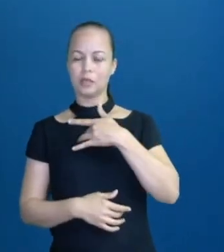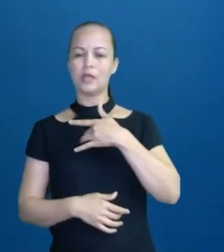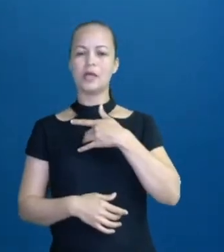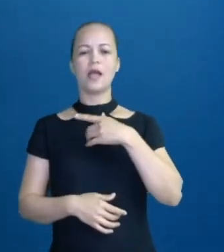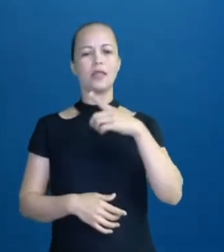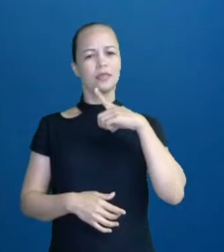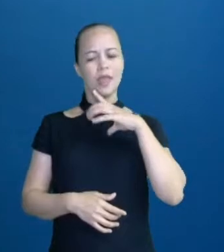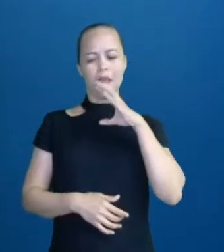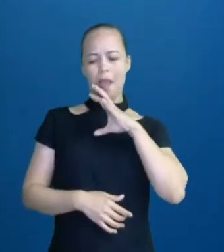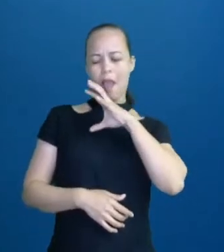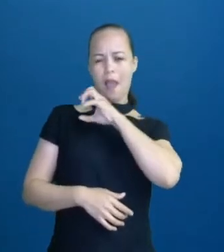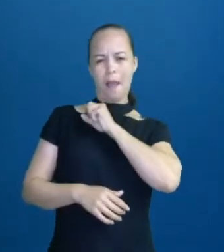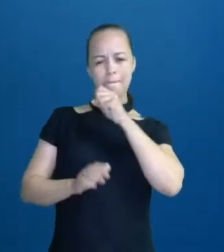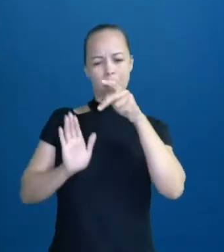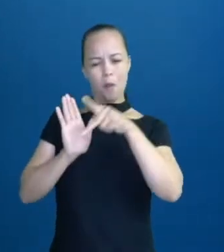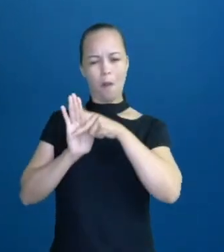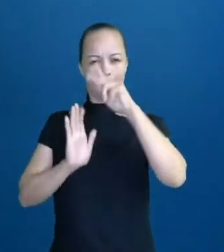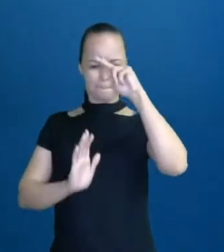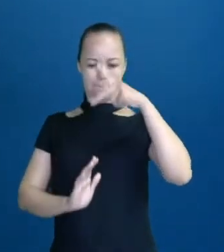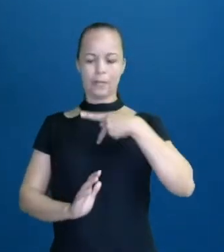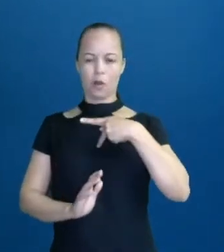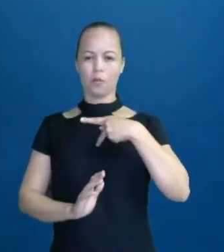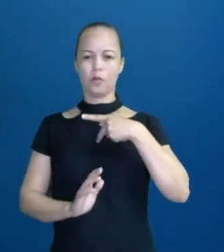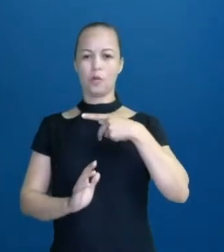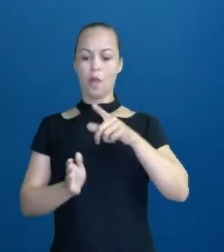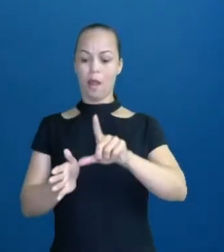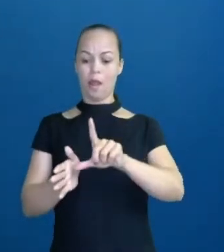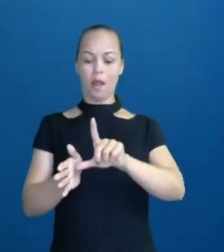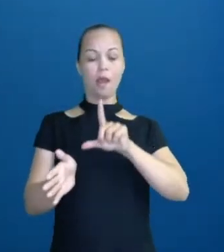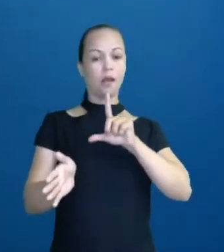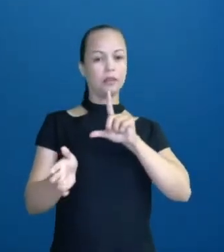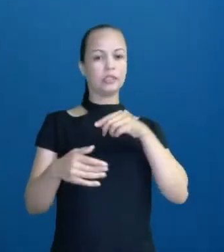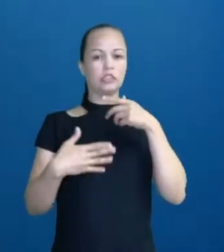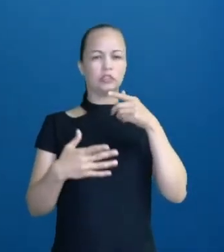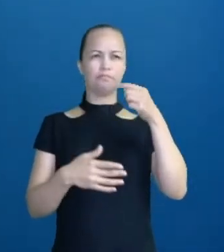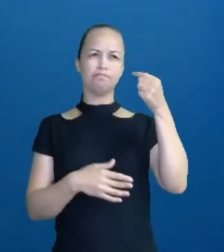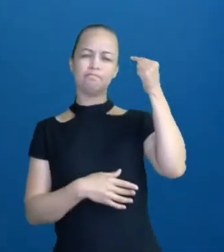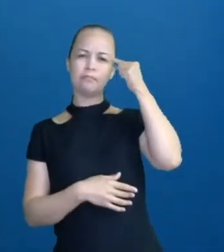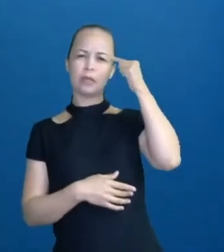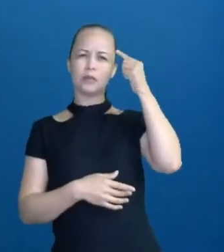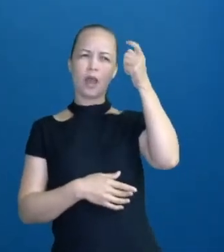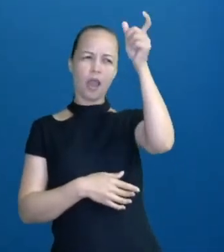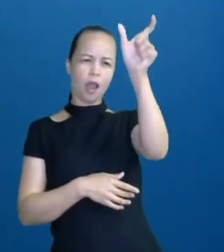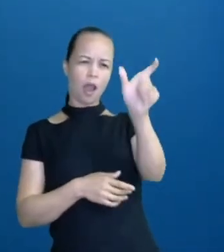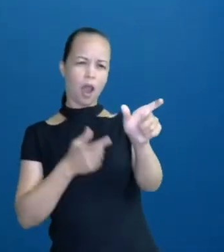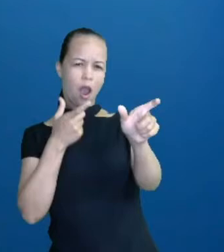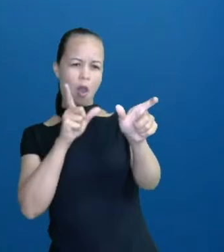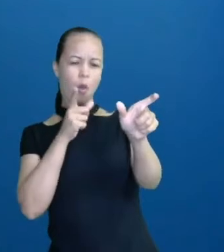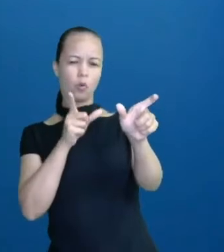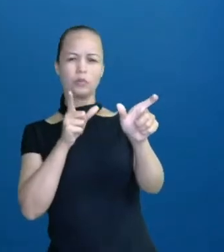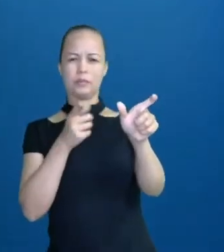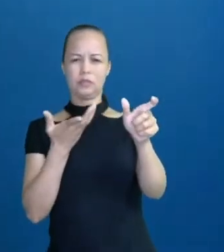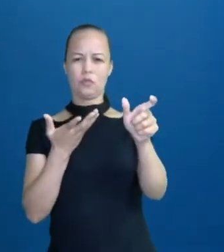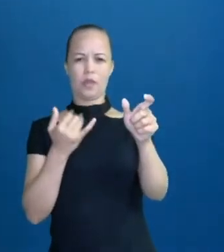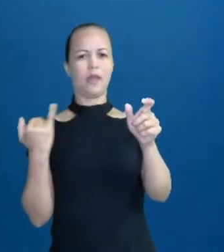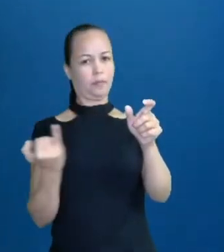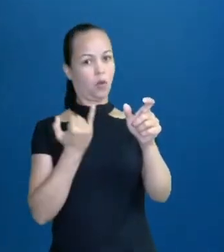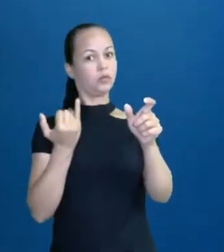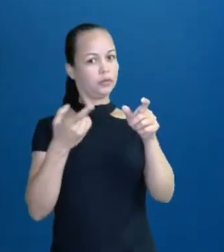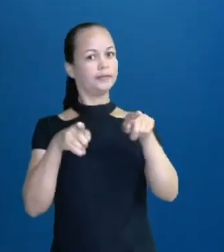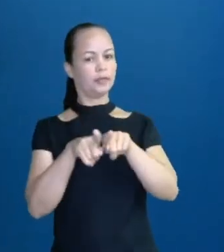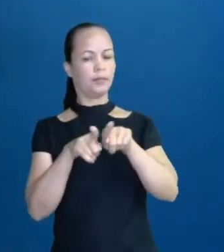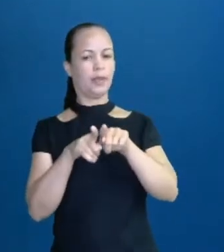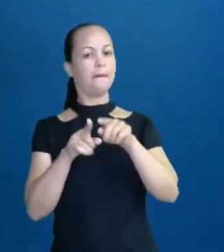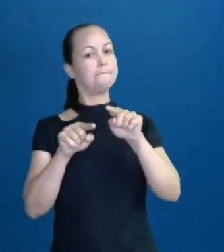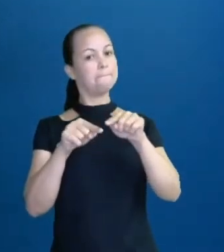próprio, né? Antes mesmo, né, de pensarmos nas outras pessoas, que obviamente é muito importante, a gente tem que